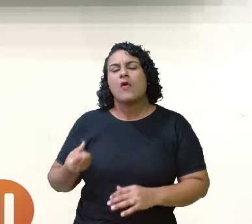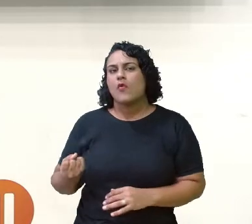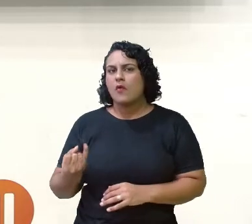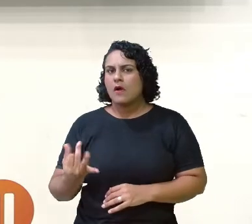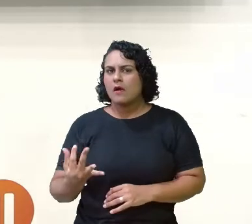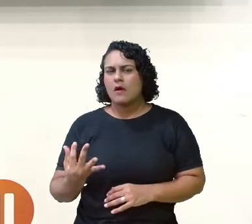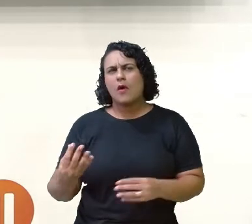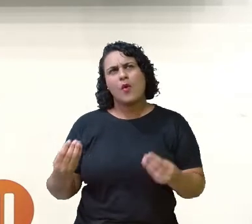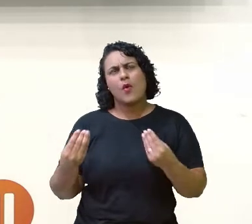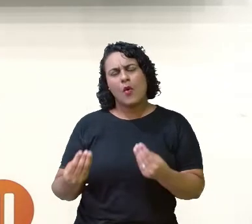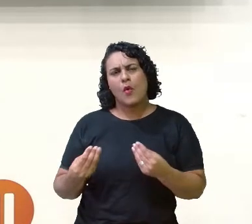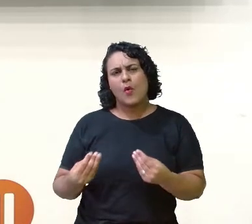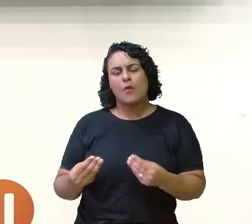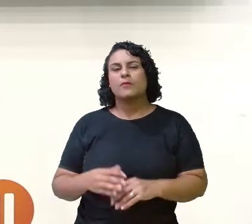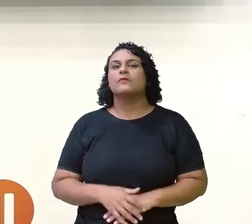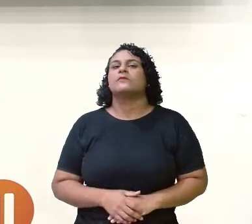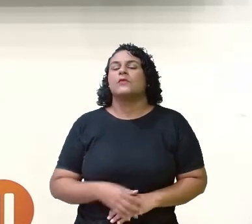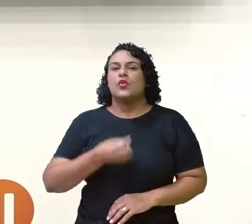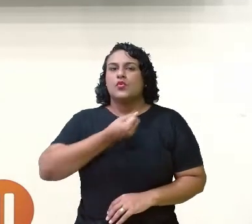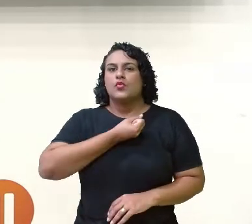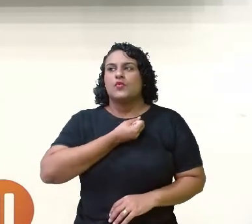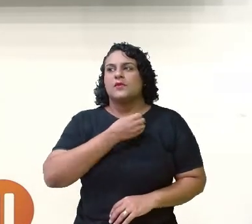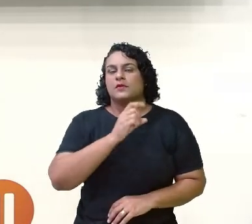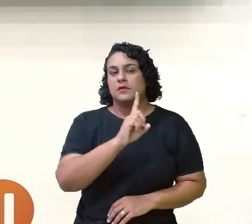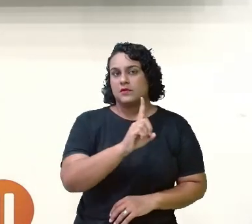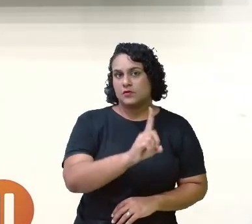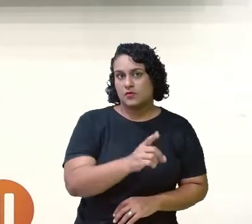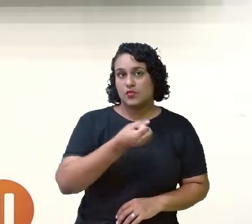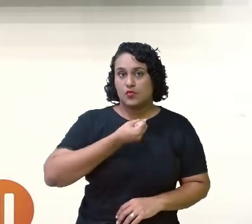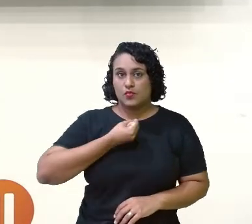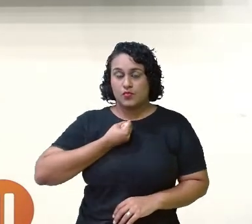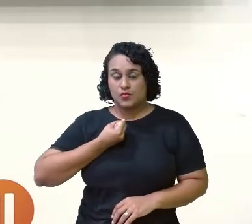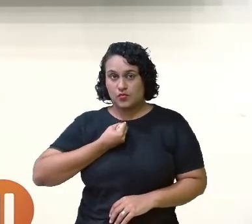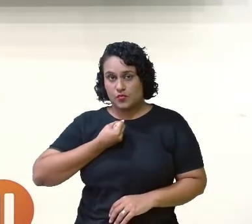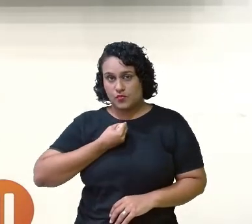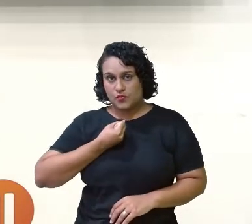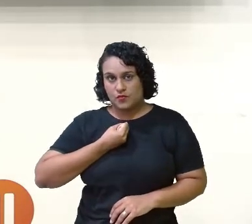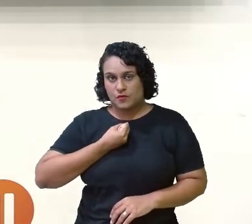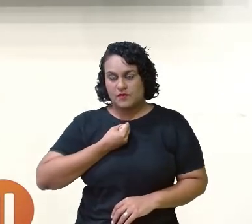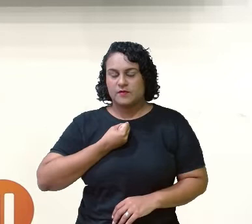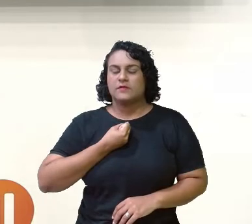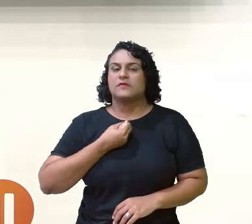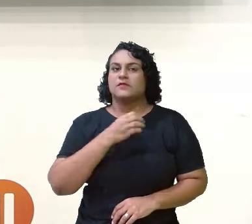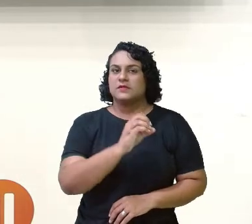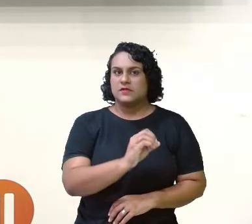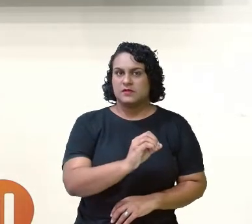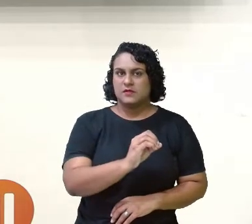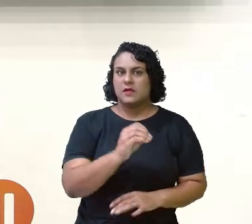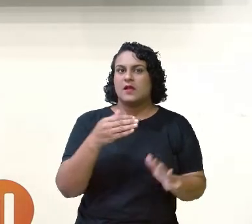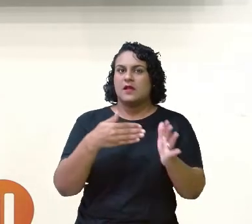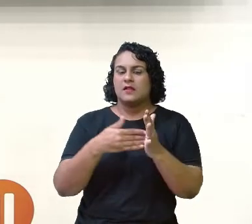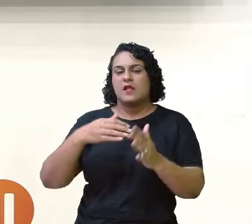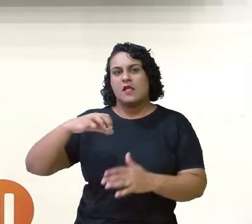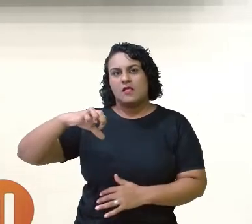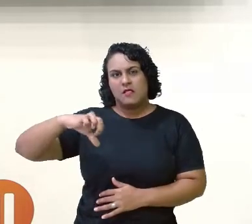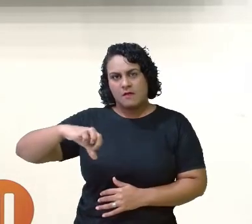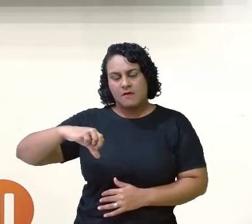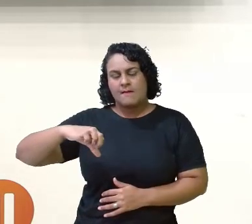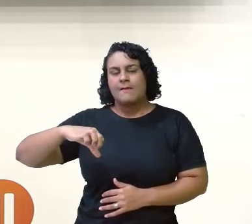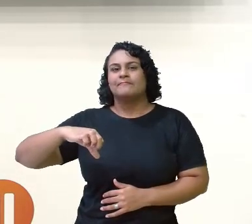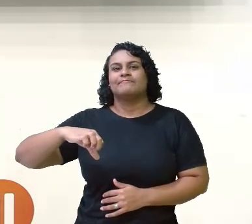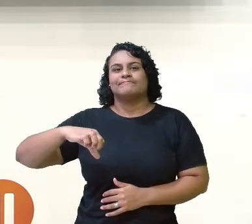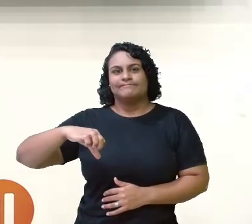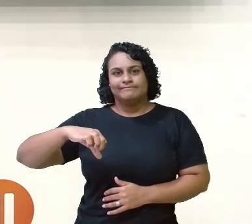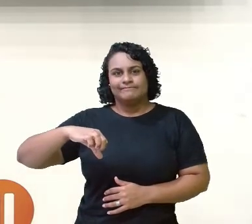Os números de 0 a 9, aliás, os algarismos de 0 a 9,